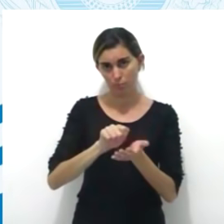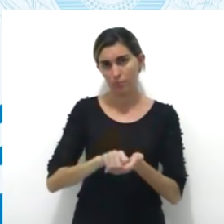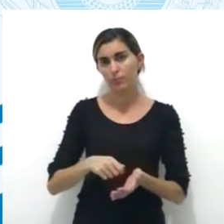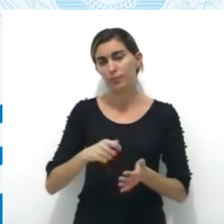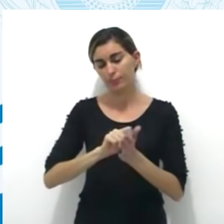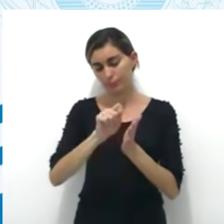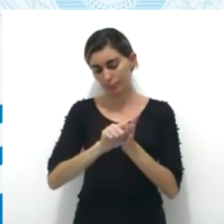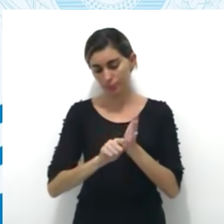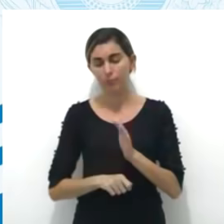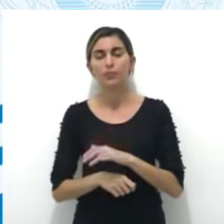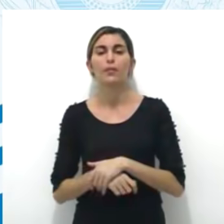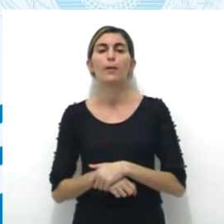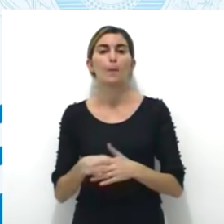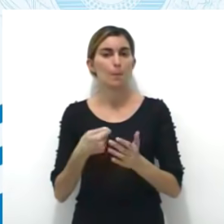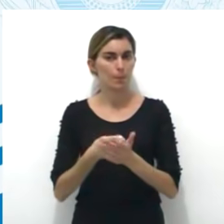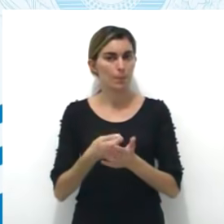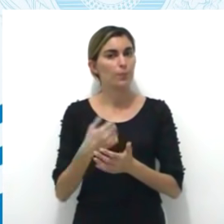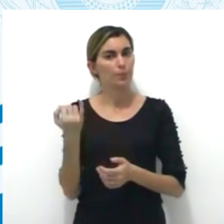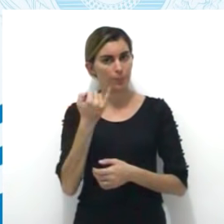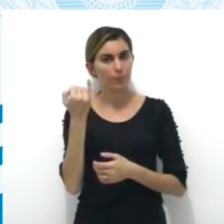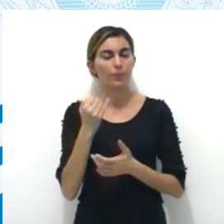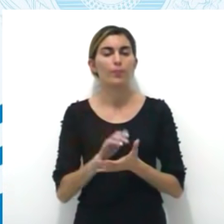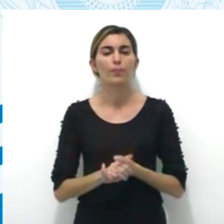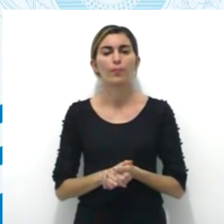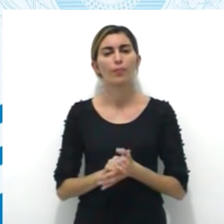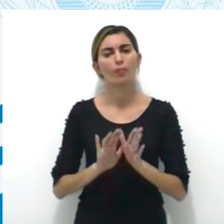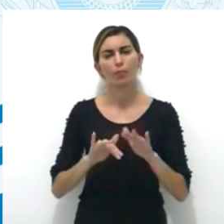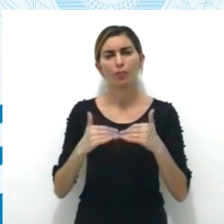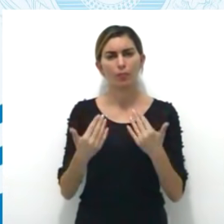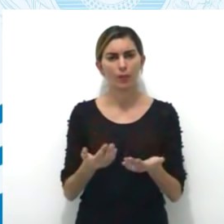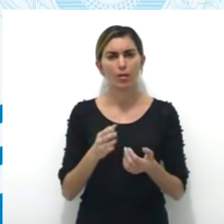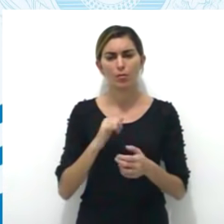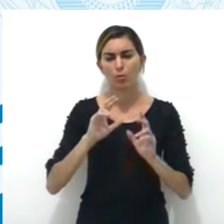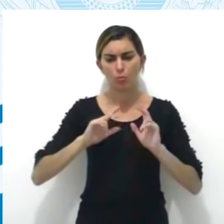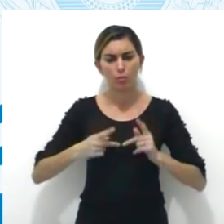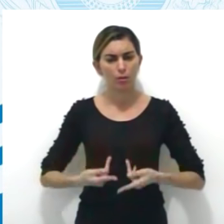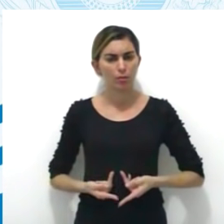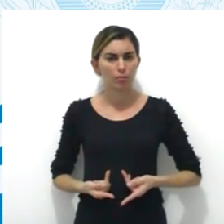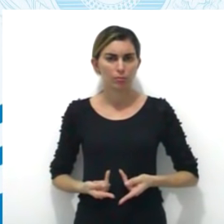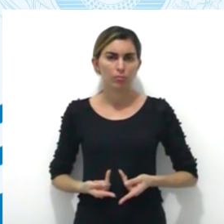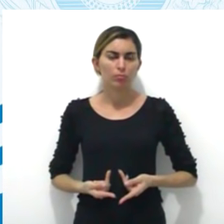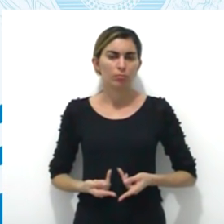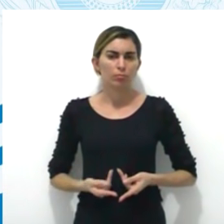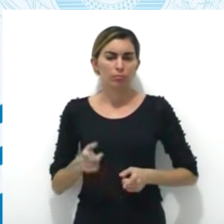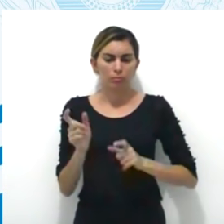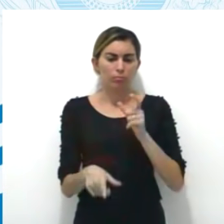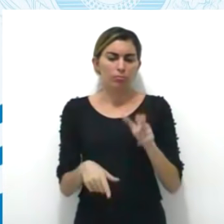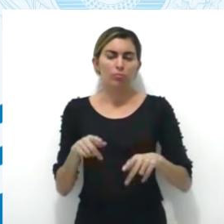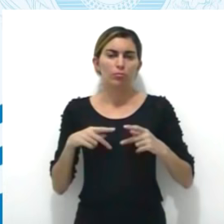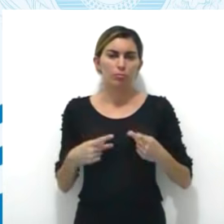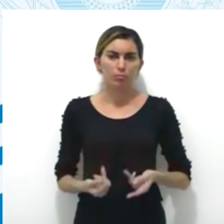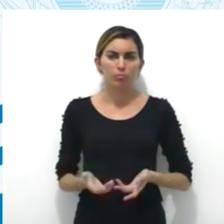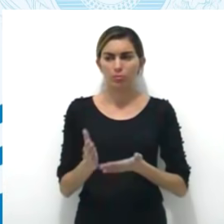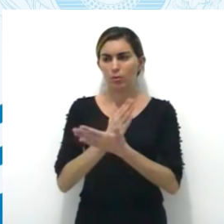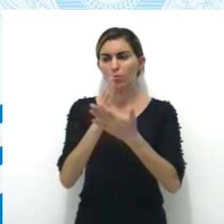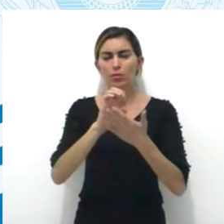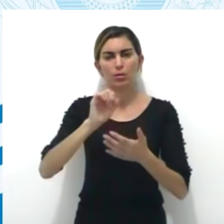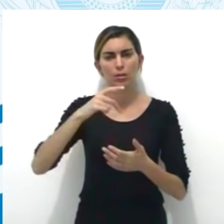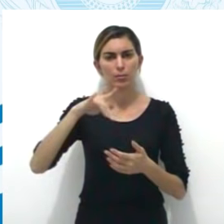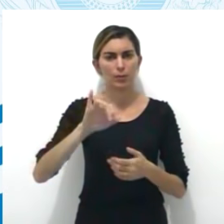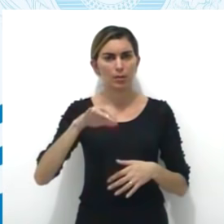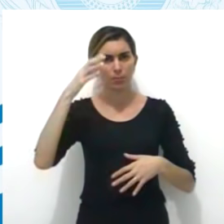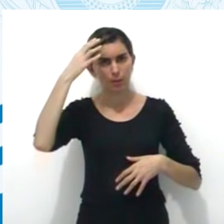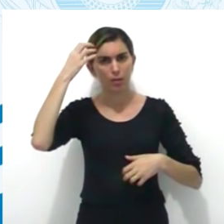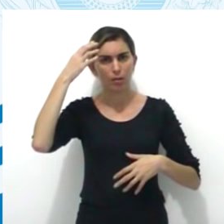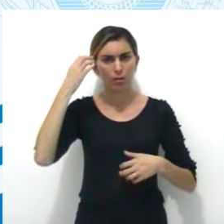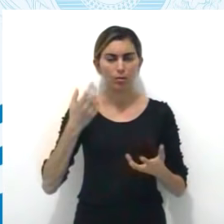Então, anotem, é importante, hein? Então, seres humanos e algumas espécies